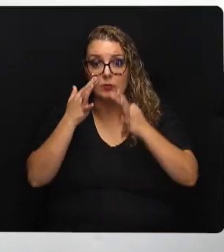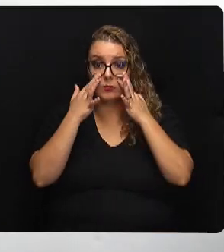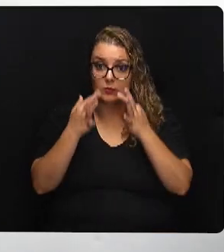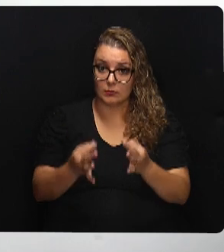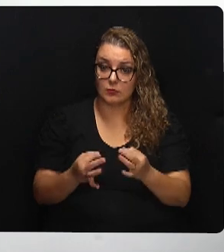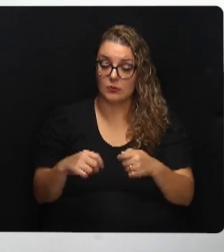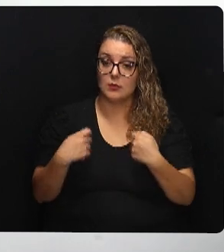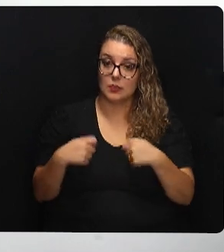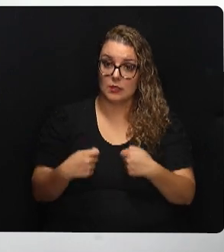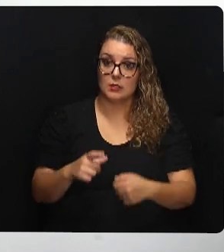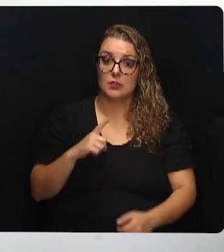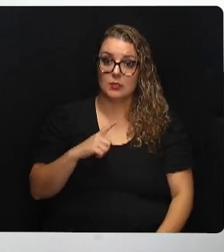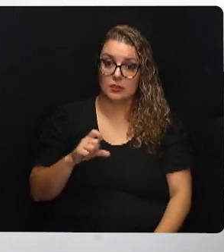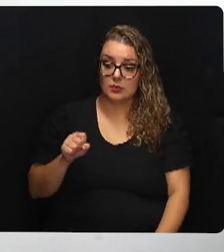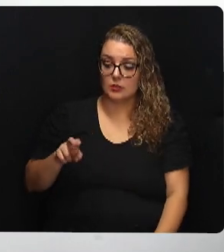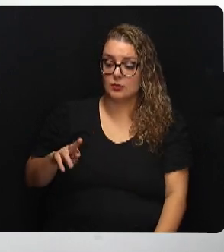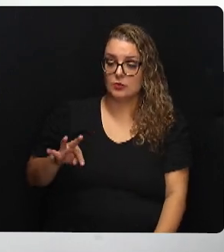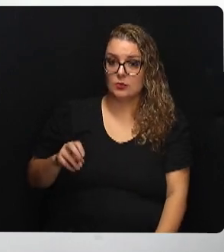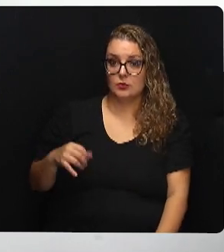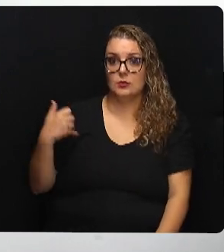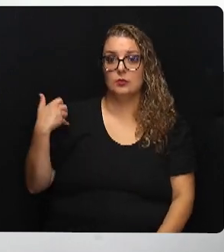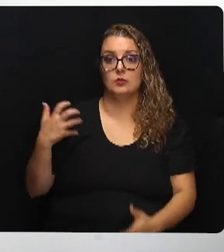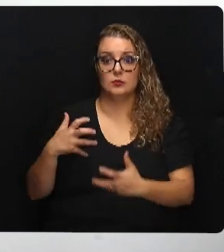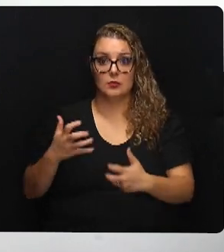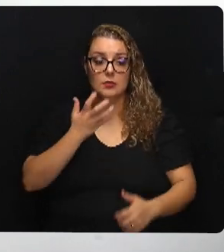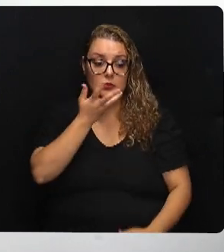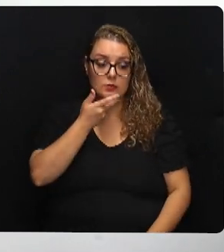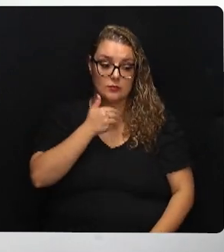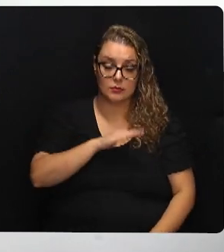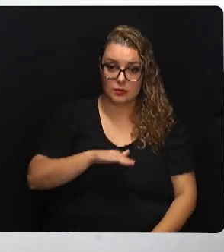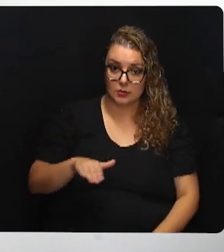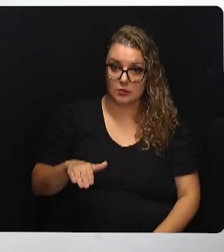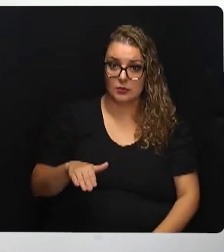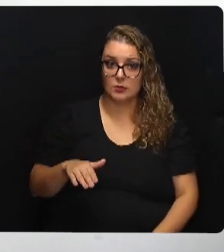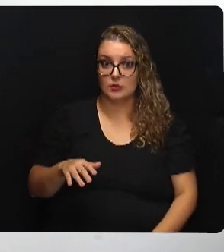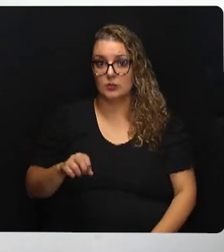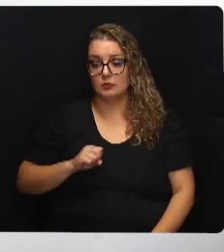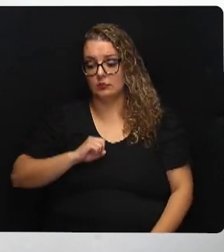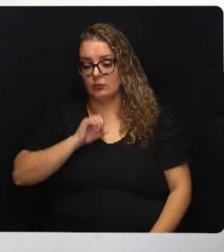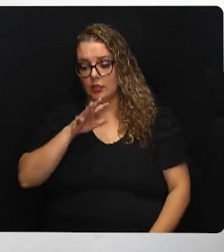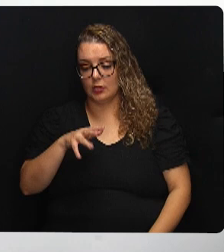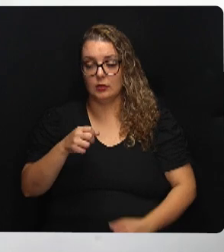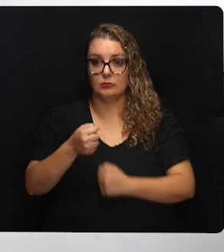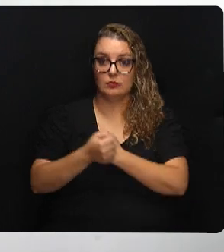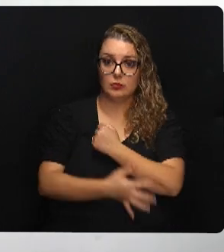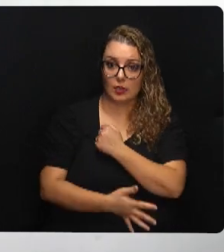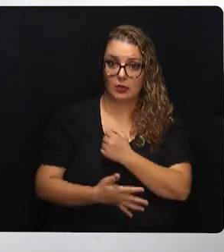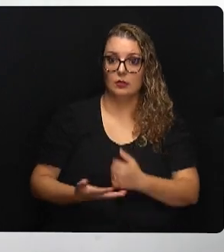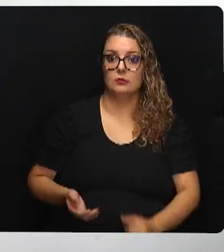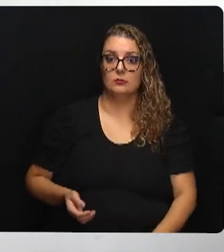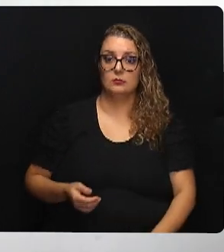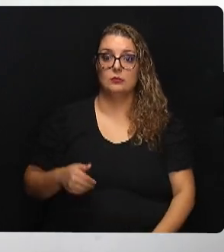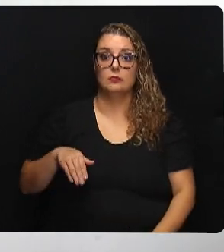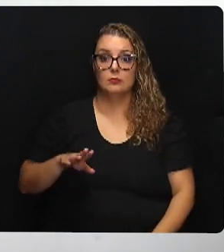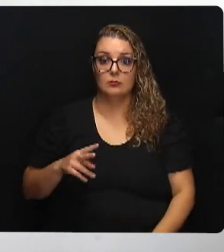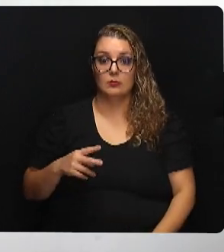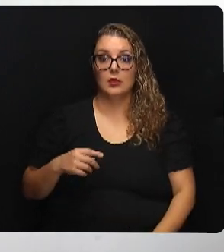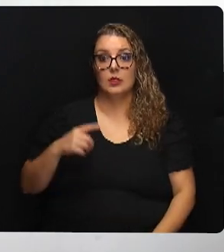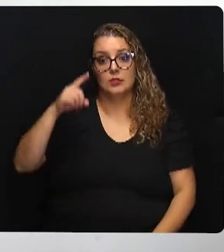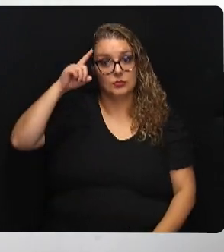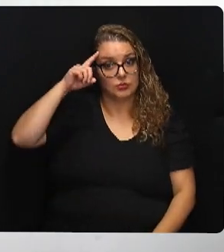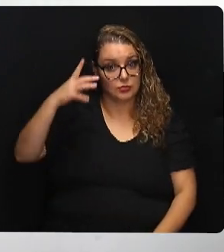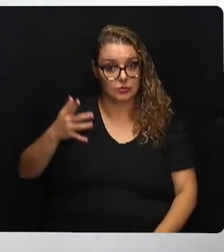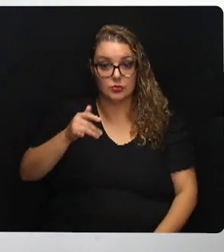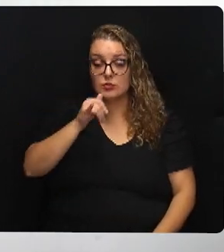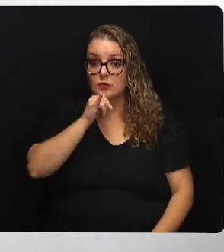principal atenção nesses casos de surto são para idosos e crianças. Então, vômitos e diarreia que persistem por